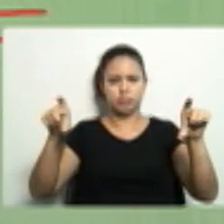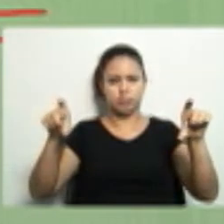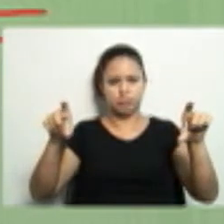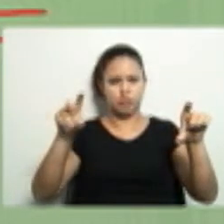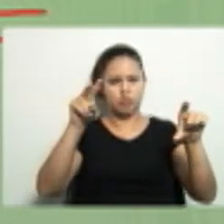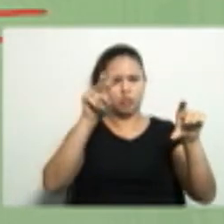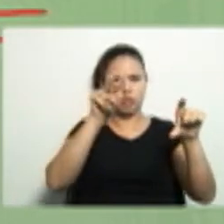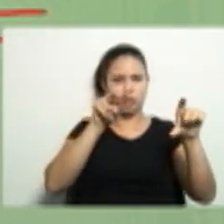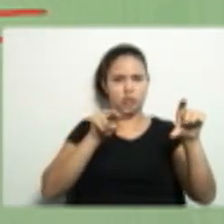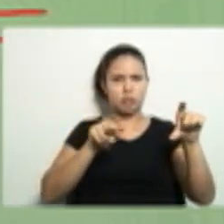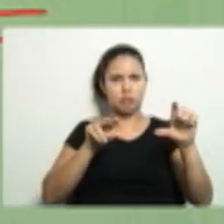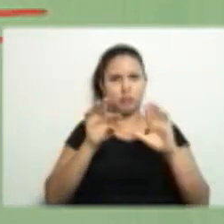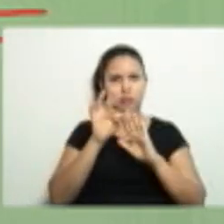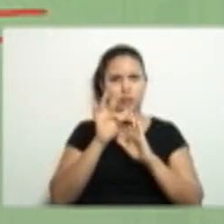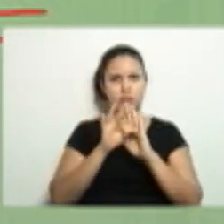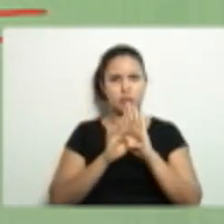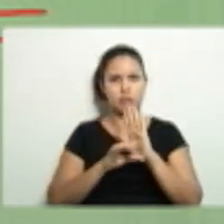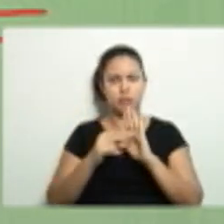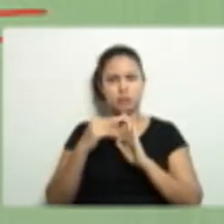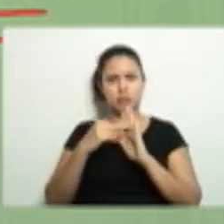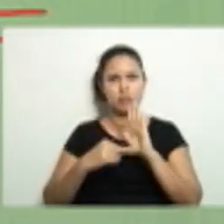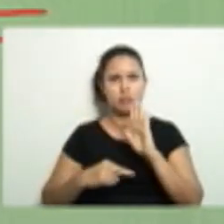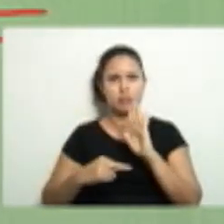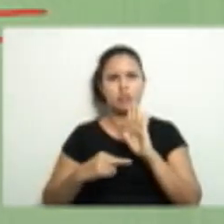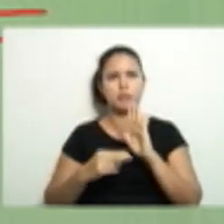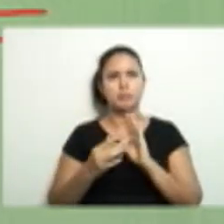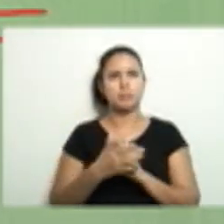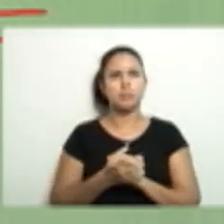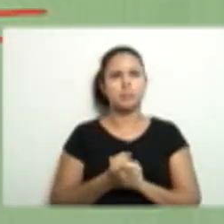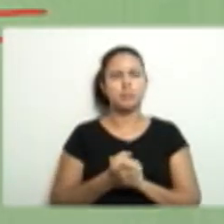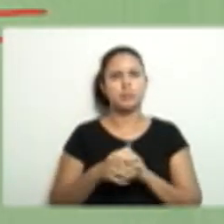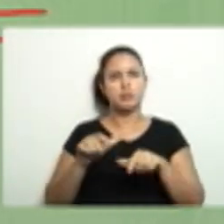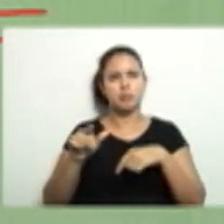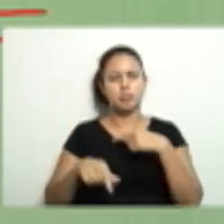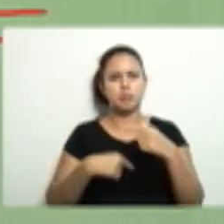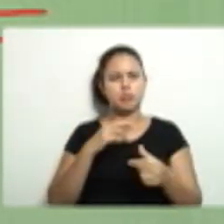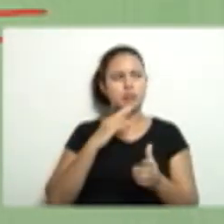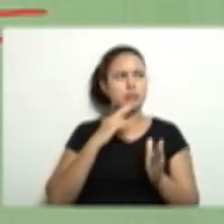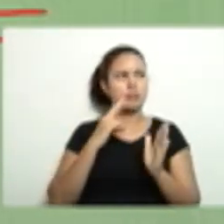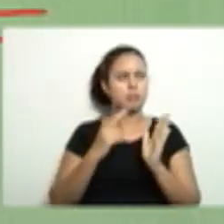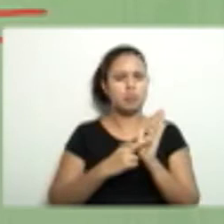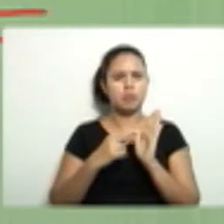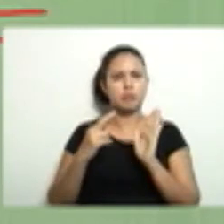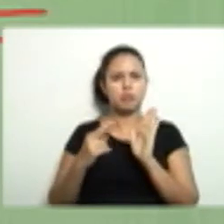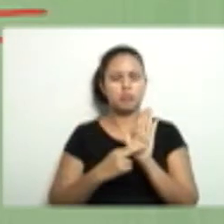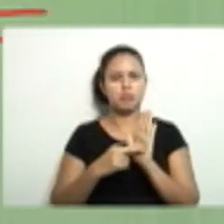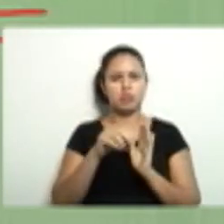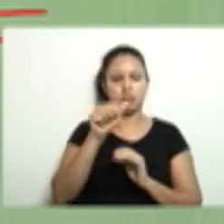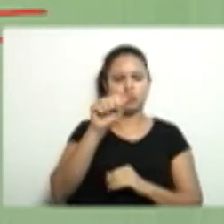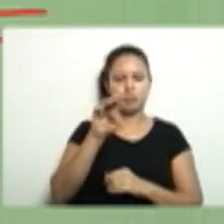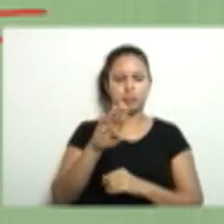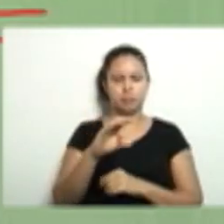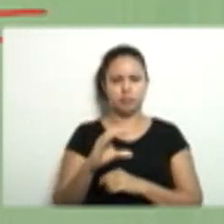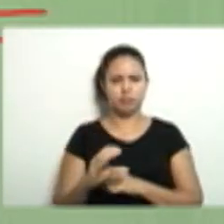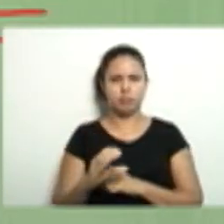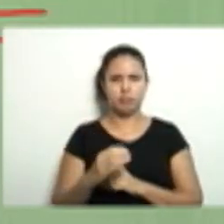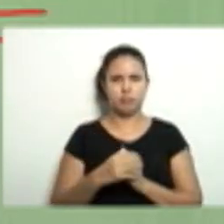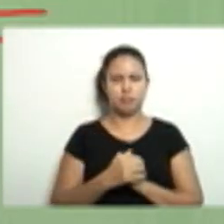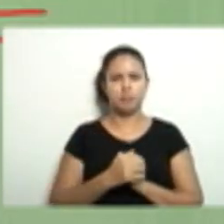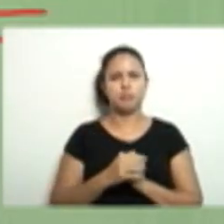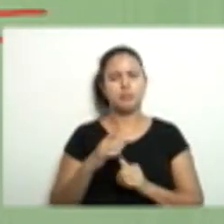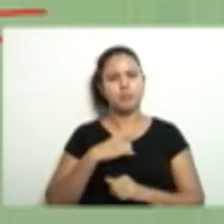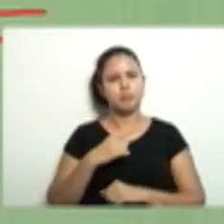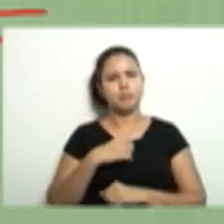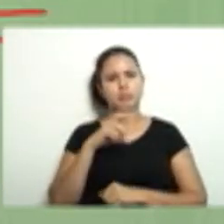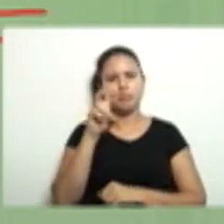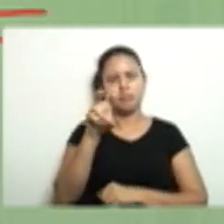vai responder as respostas que estão A, B, C, você vai ter 5 opções de alternativa